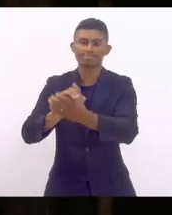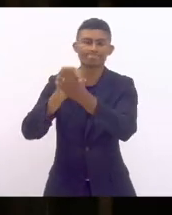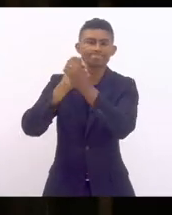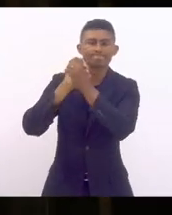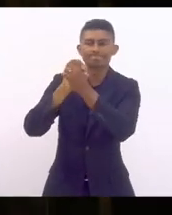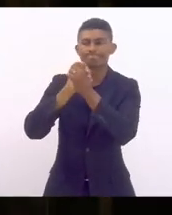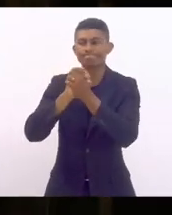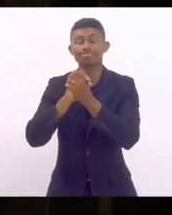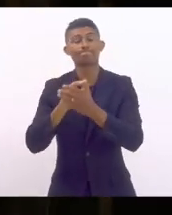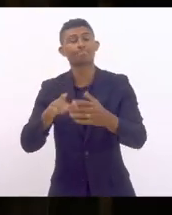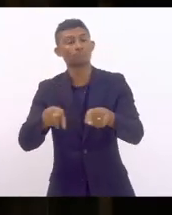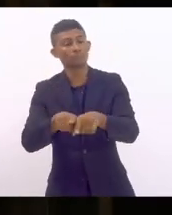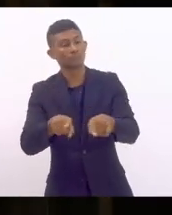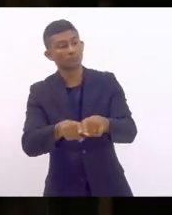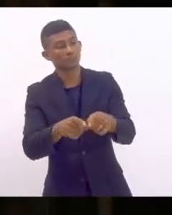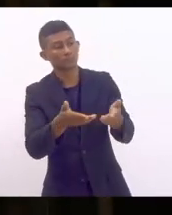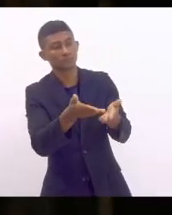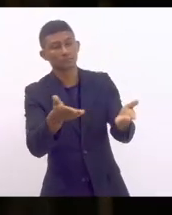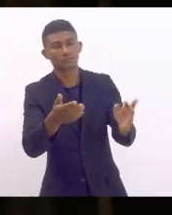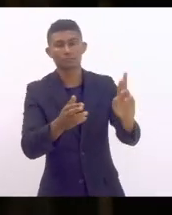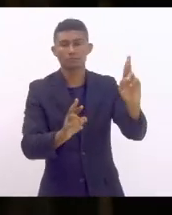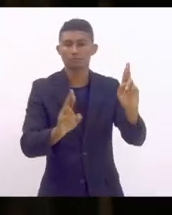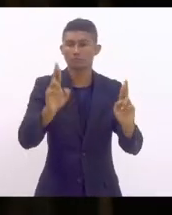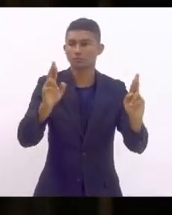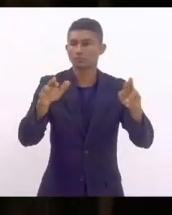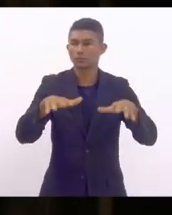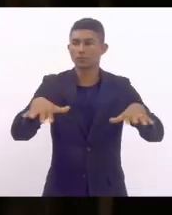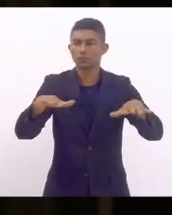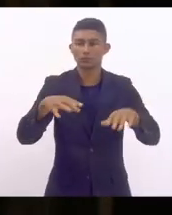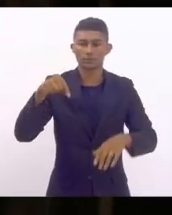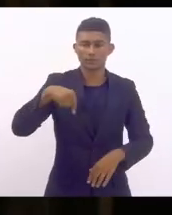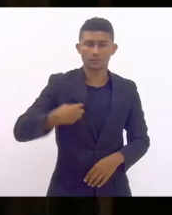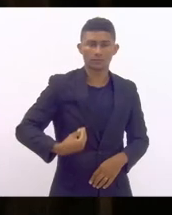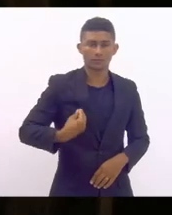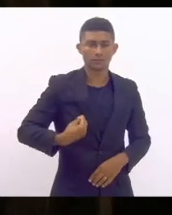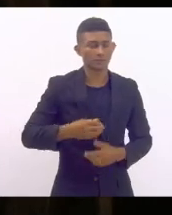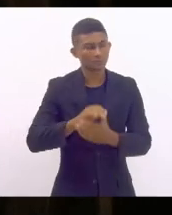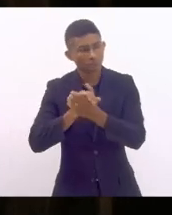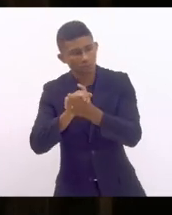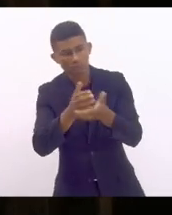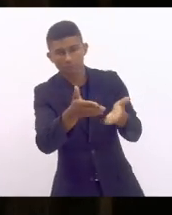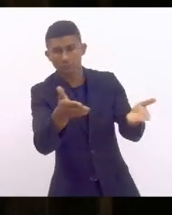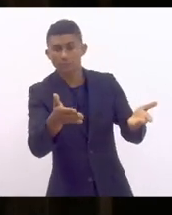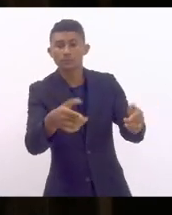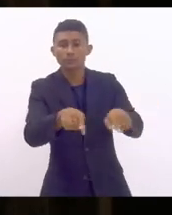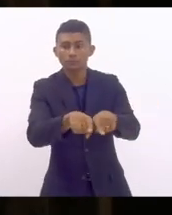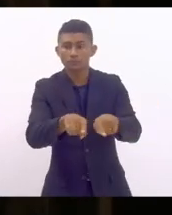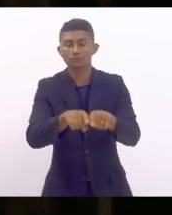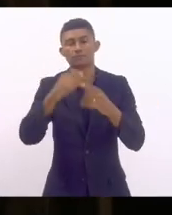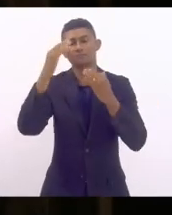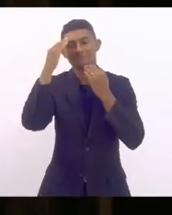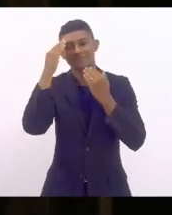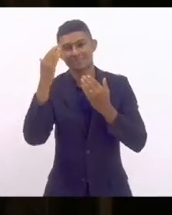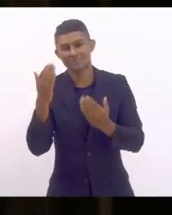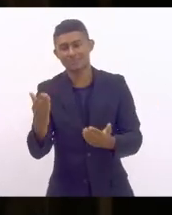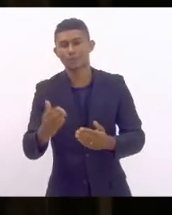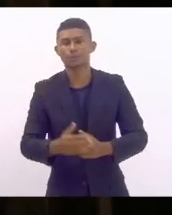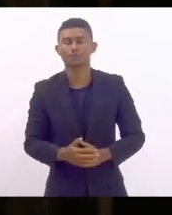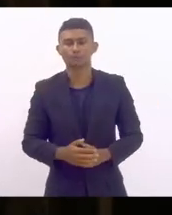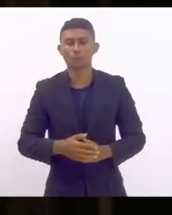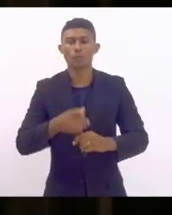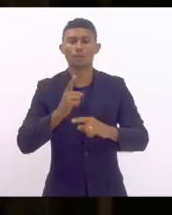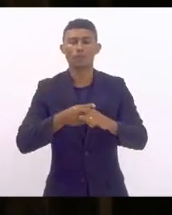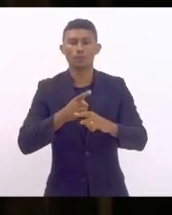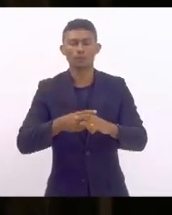por cento de cumprimentar todos as autoridades presentes e agradecer presidente que